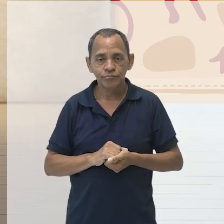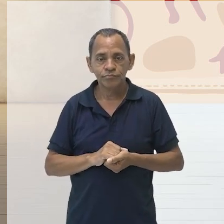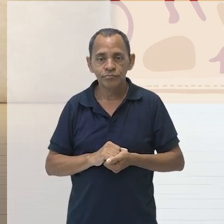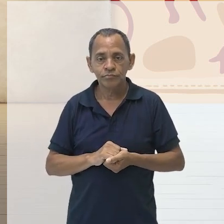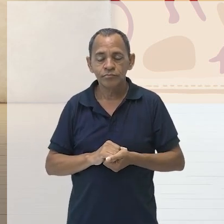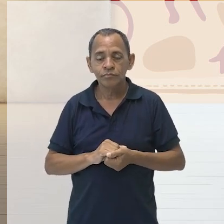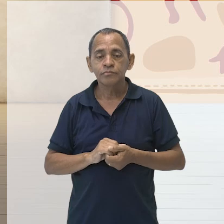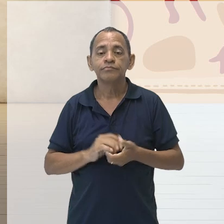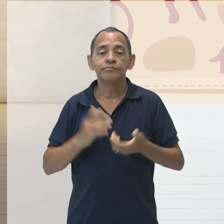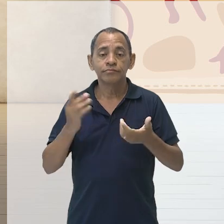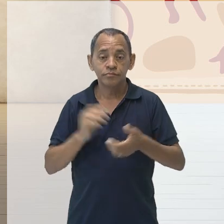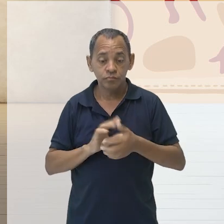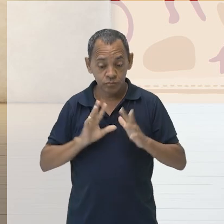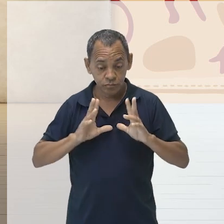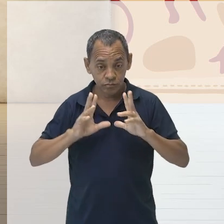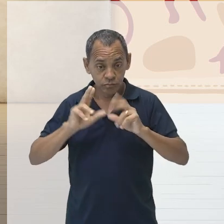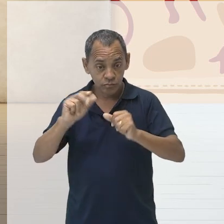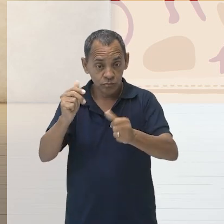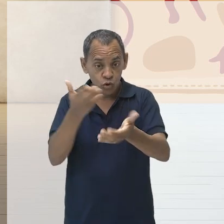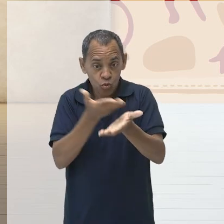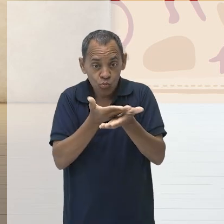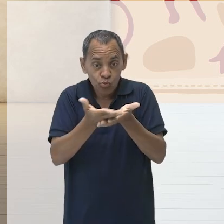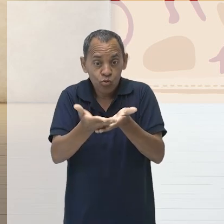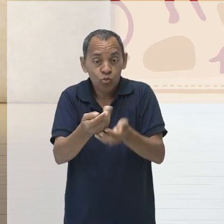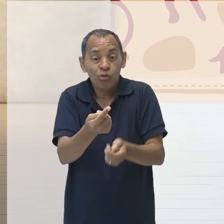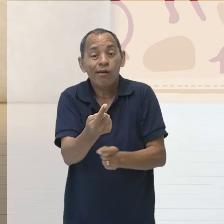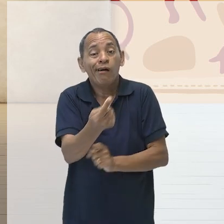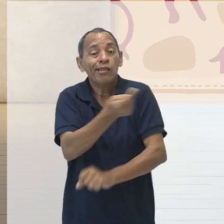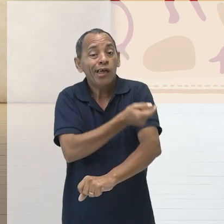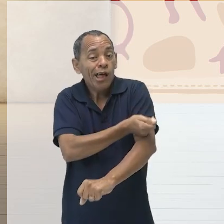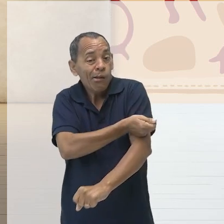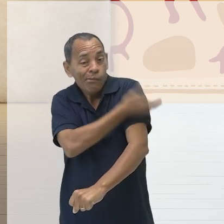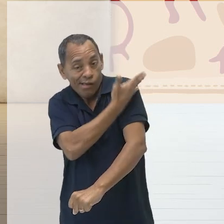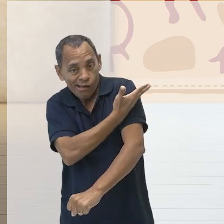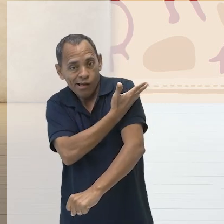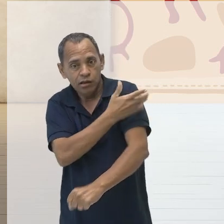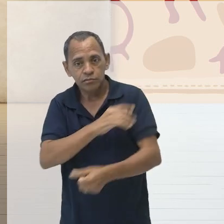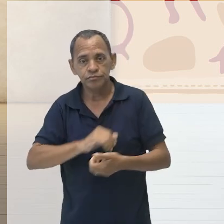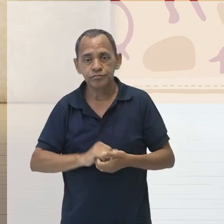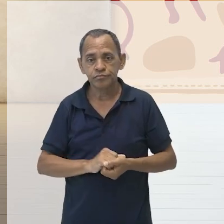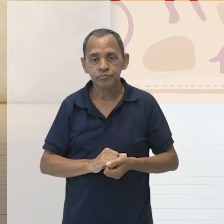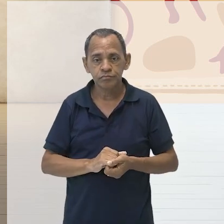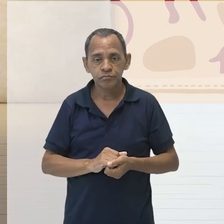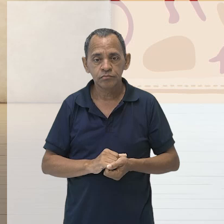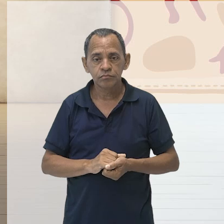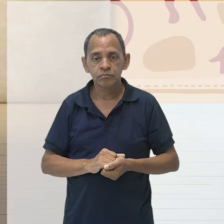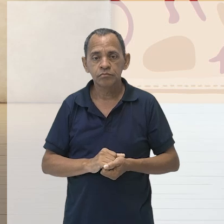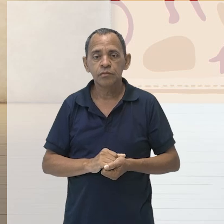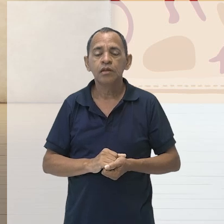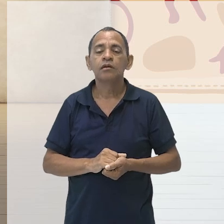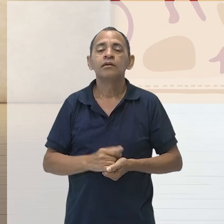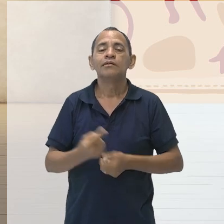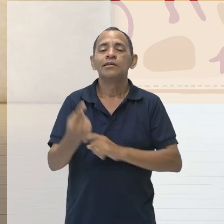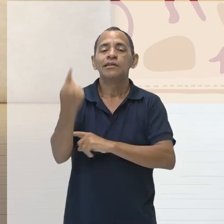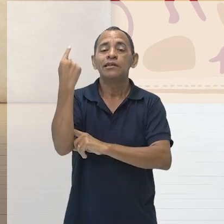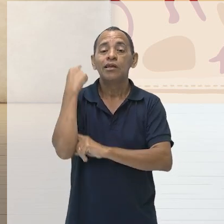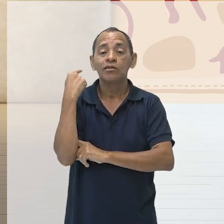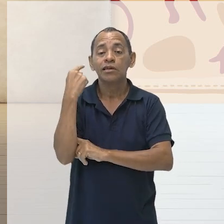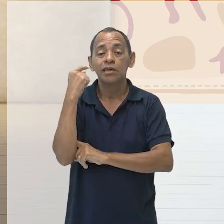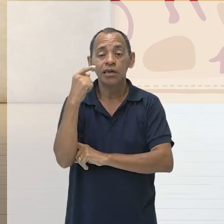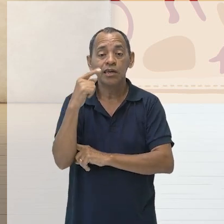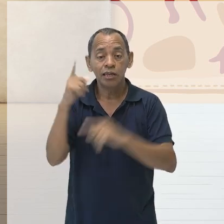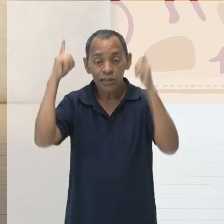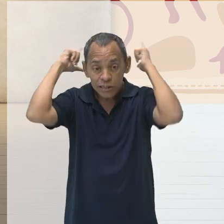na pré-história. Andando um pouquinho na história, eu chego com vocês lá na Grécia Antiga.